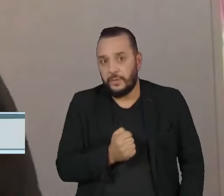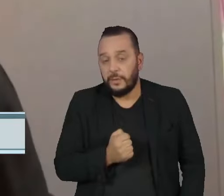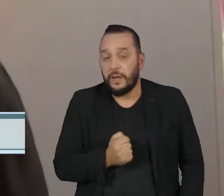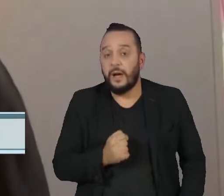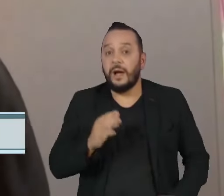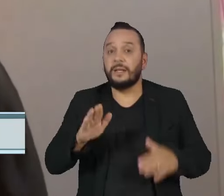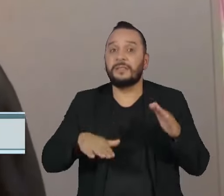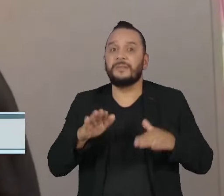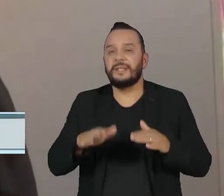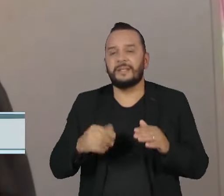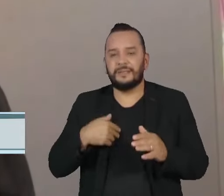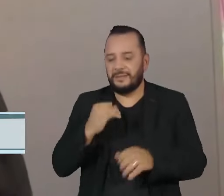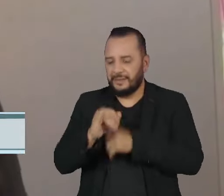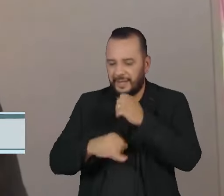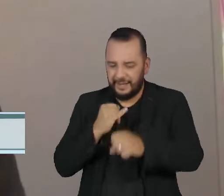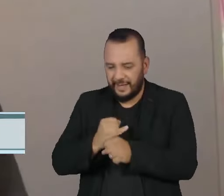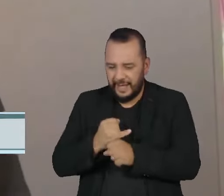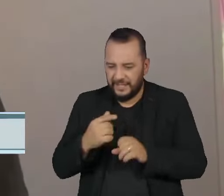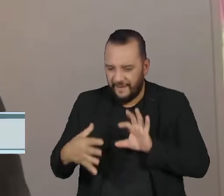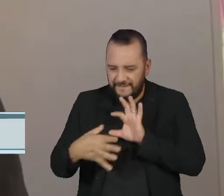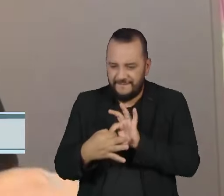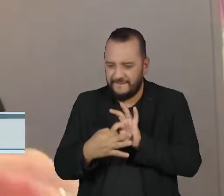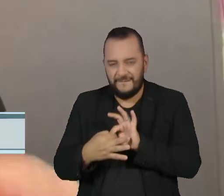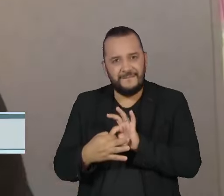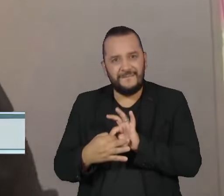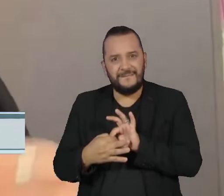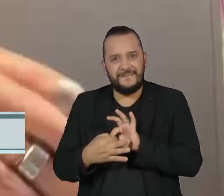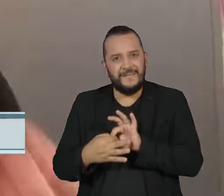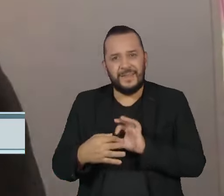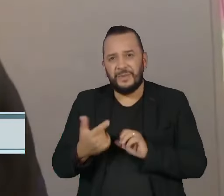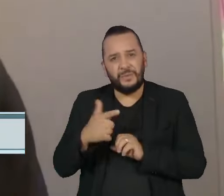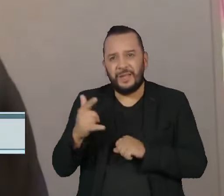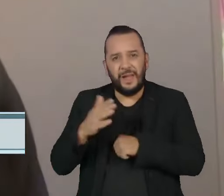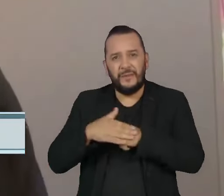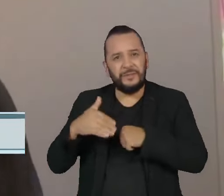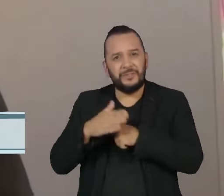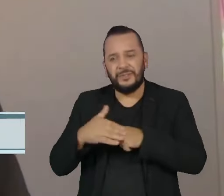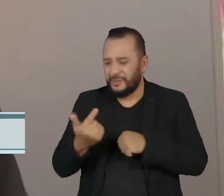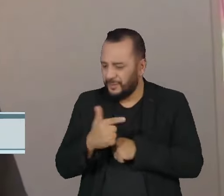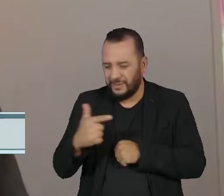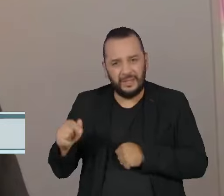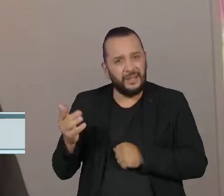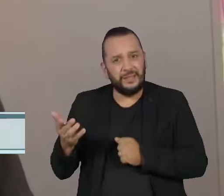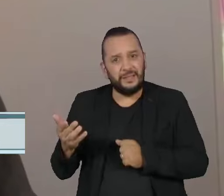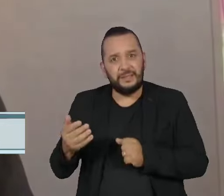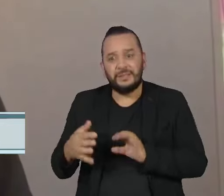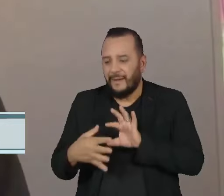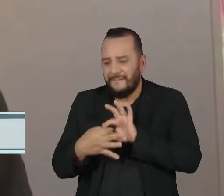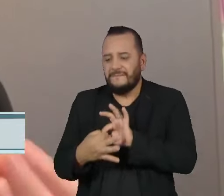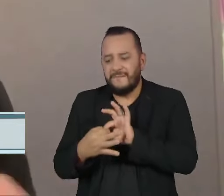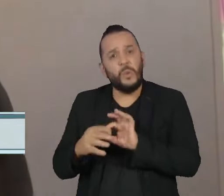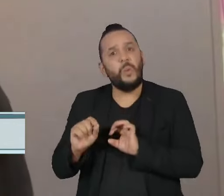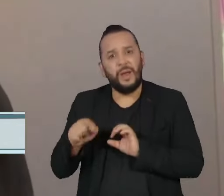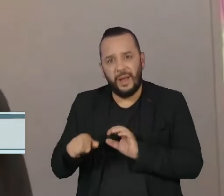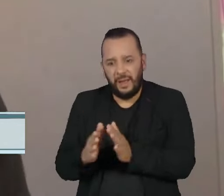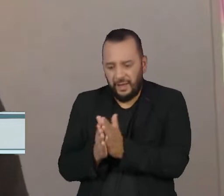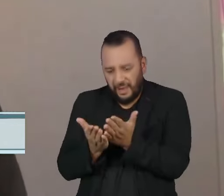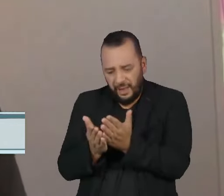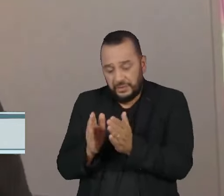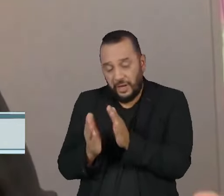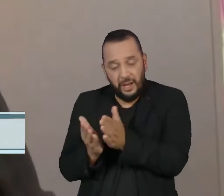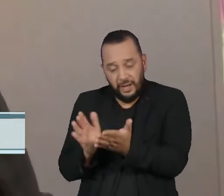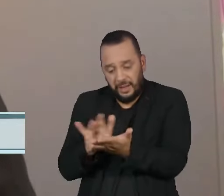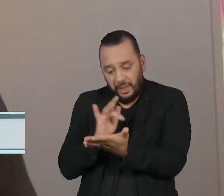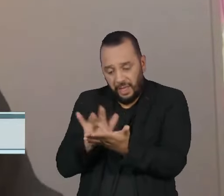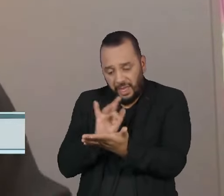nem afetivo é da internet né criança se vincula que não sabe nem com que na internet então você Pai você mãe e não é quantidade é qualidade